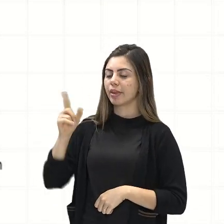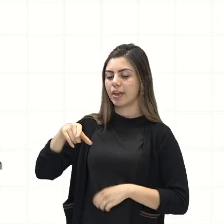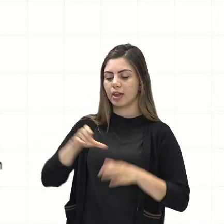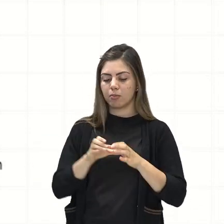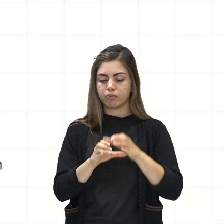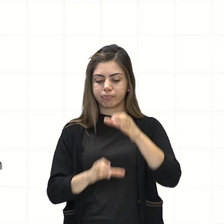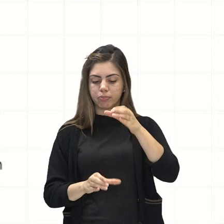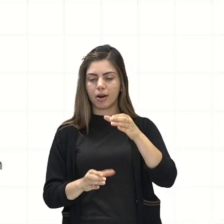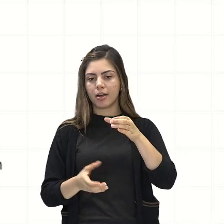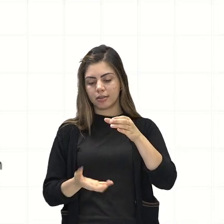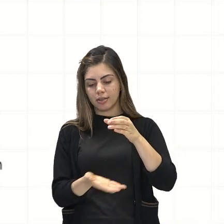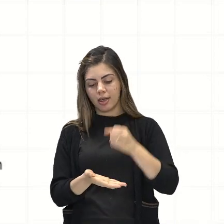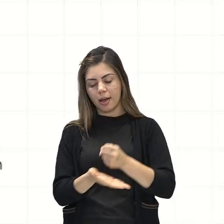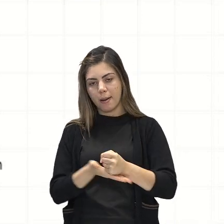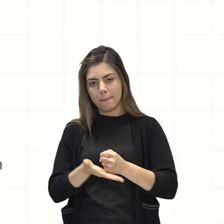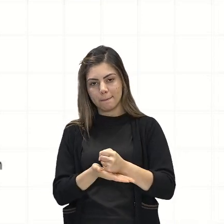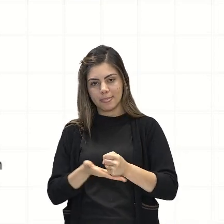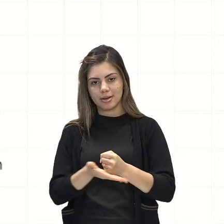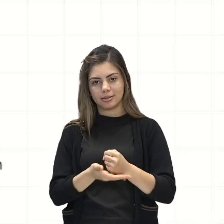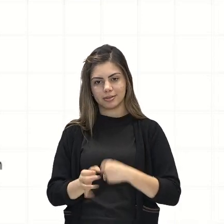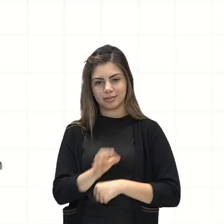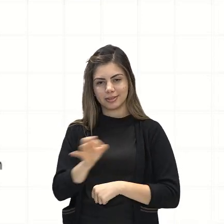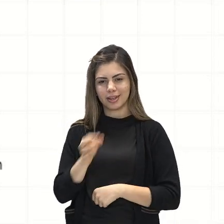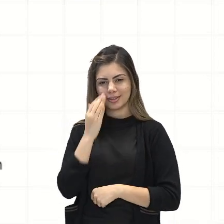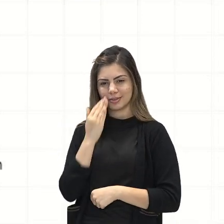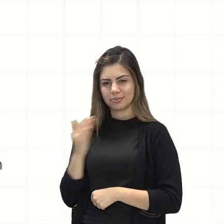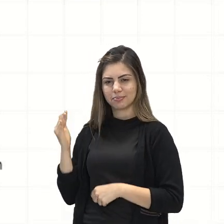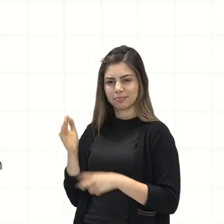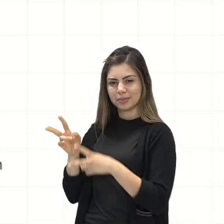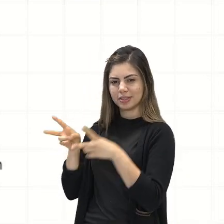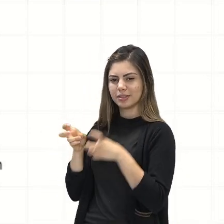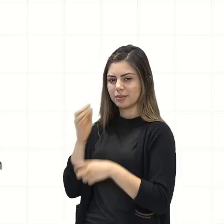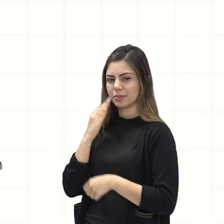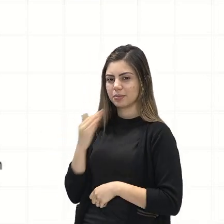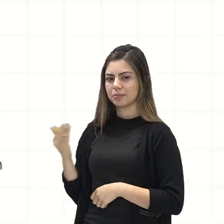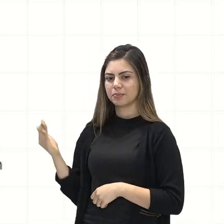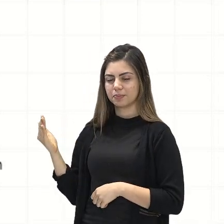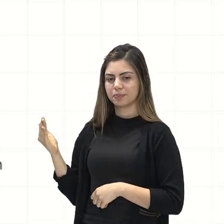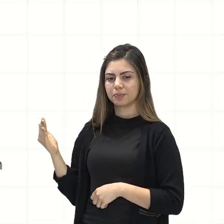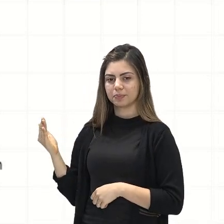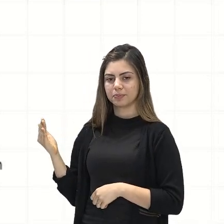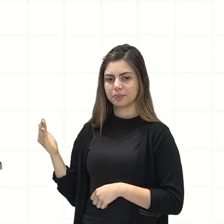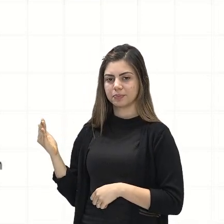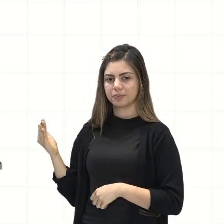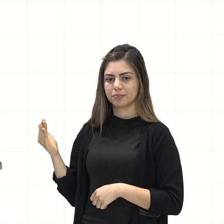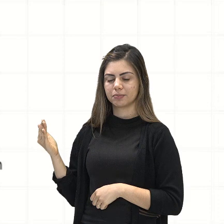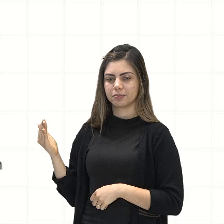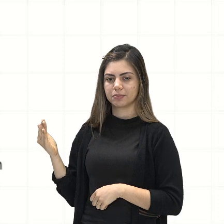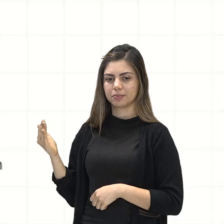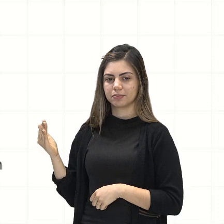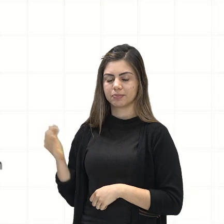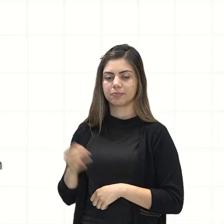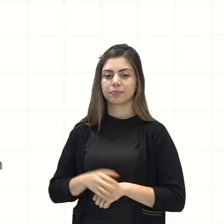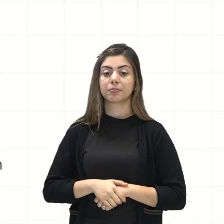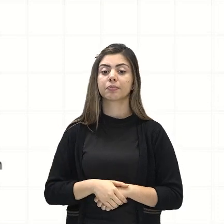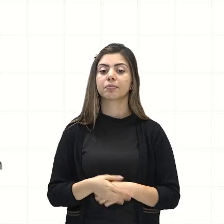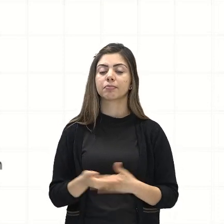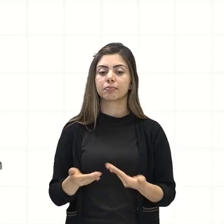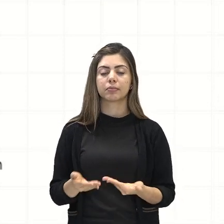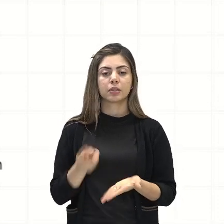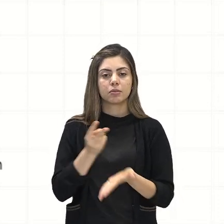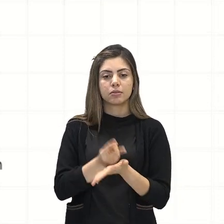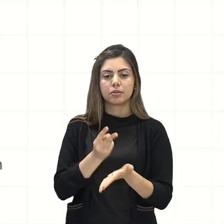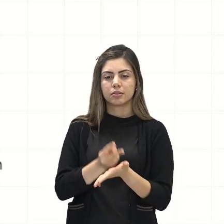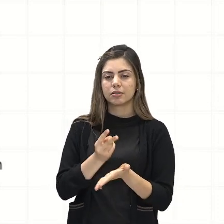temos na base, olha aqui. Tá aqui a base, ó. Aqui é a base dele, ó. Certo? Você vai olhar sempre